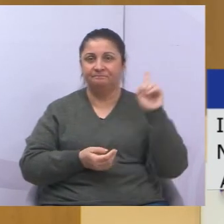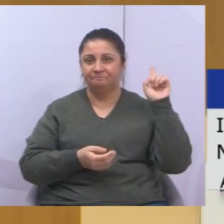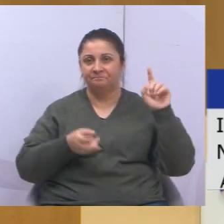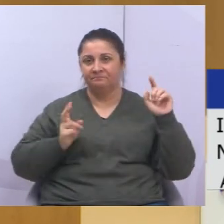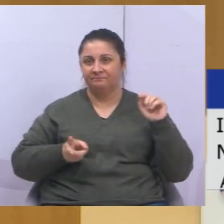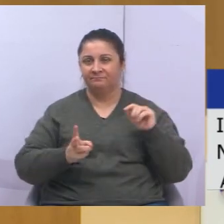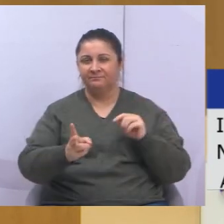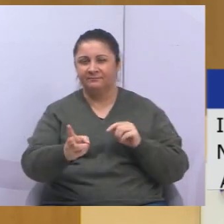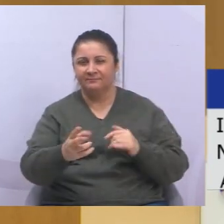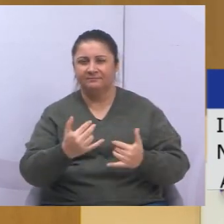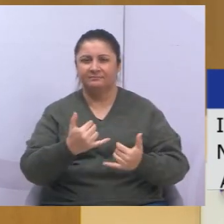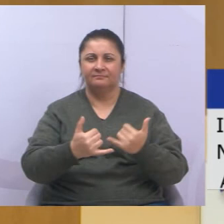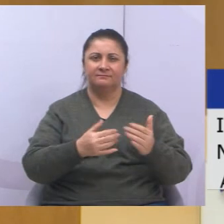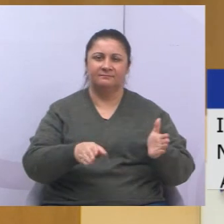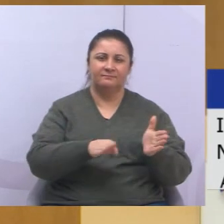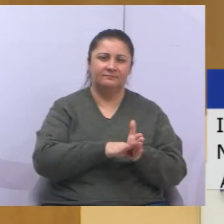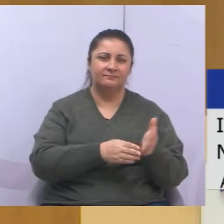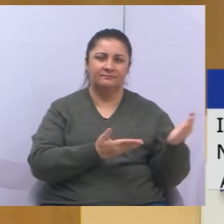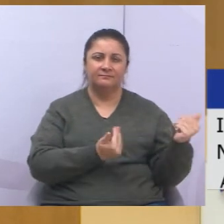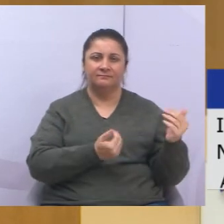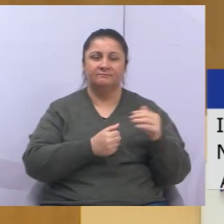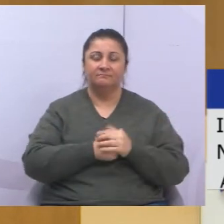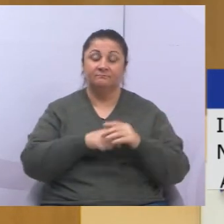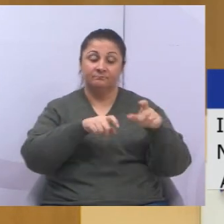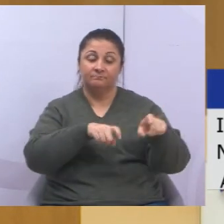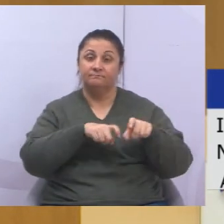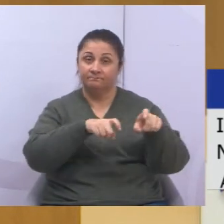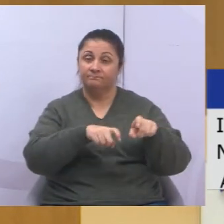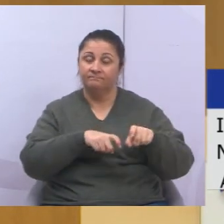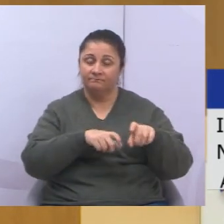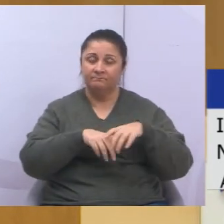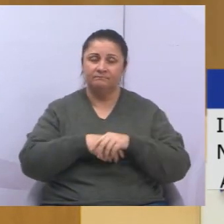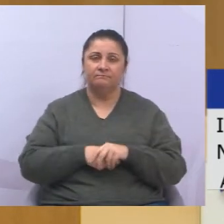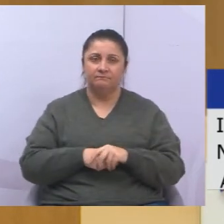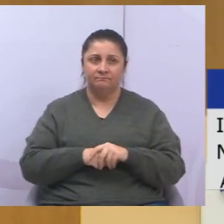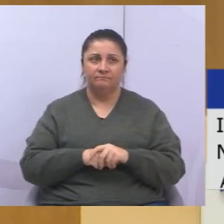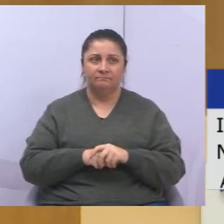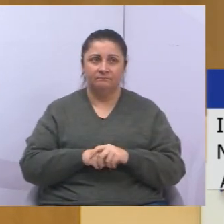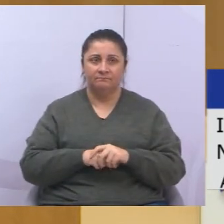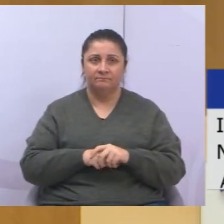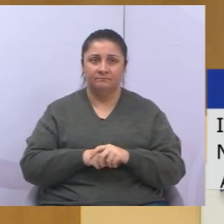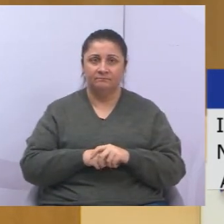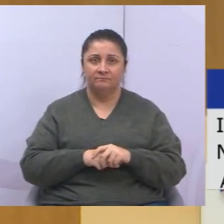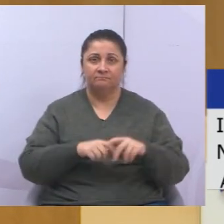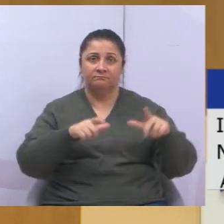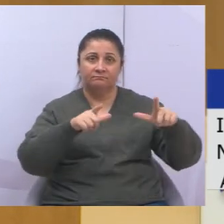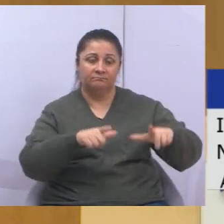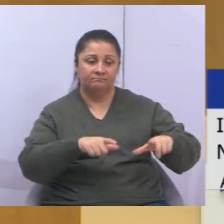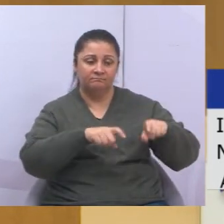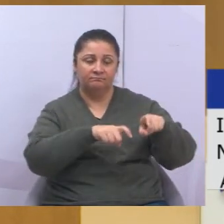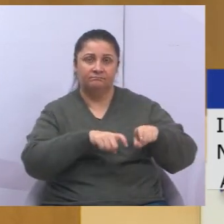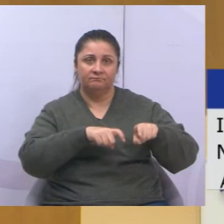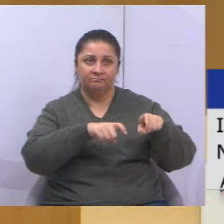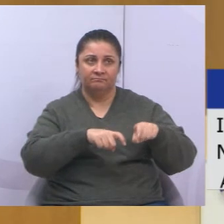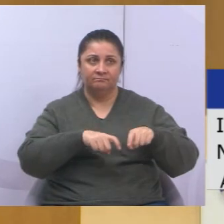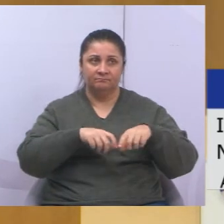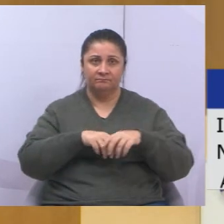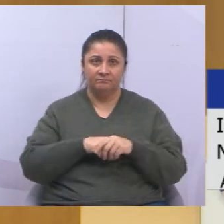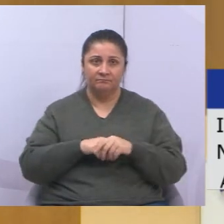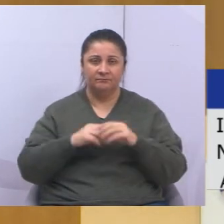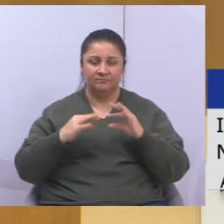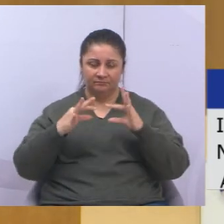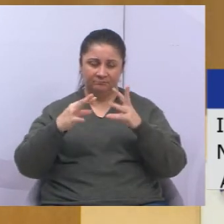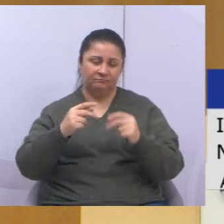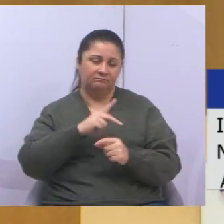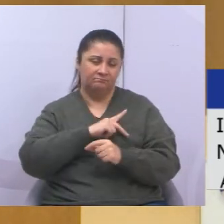até a adolescência na área rural. E na área rural, além de tudo que o